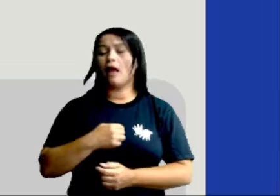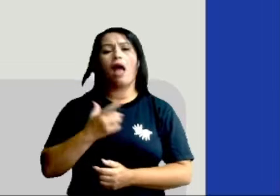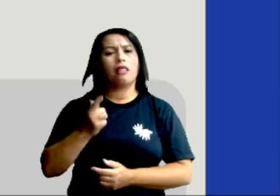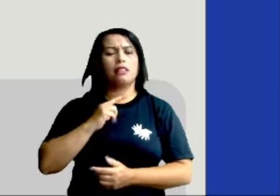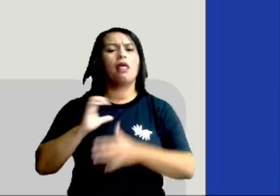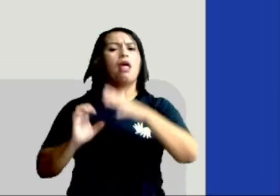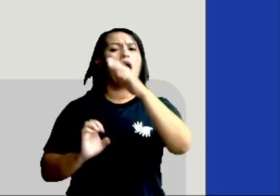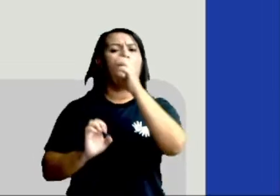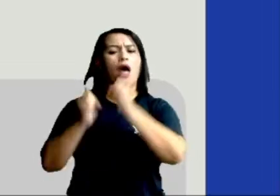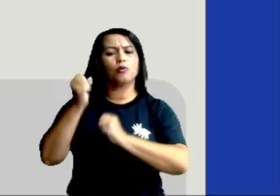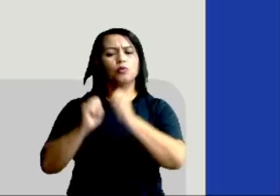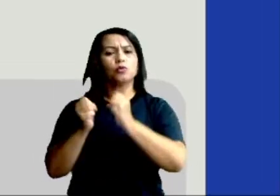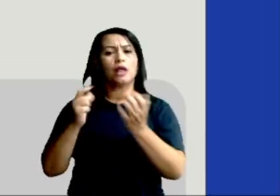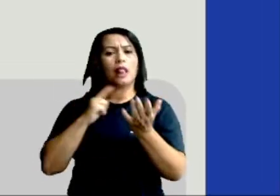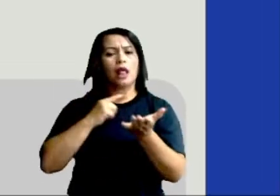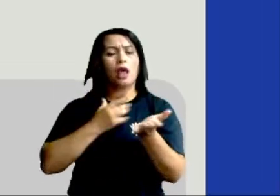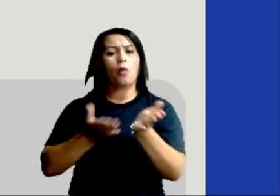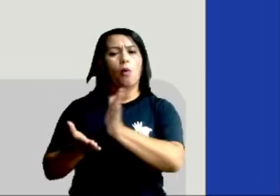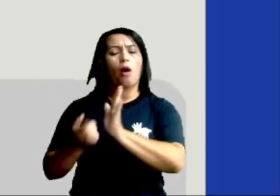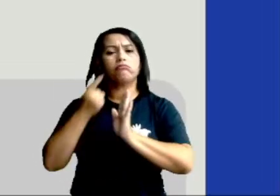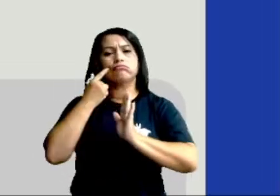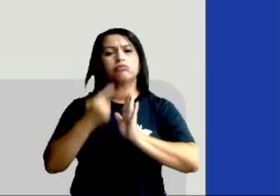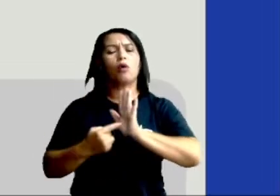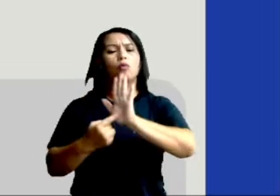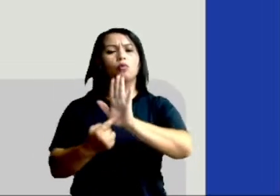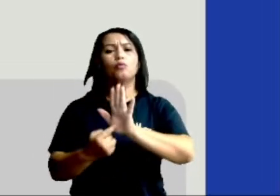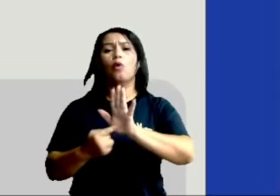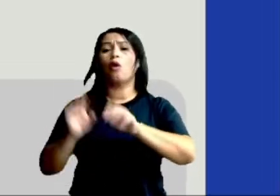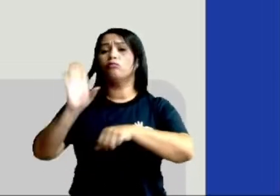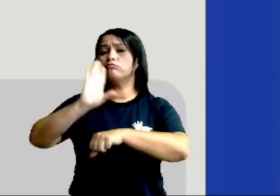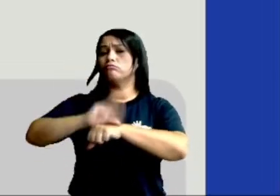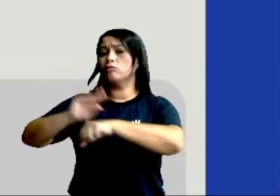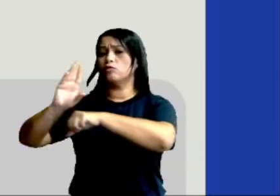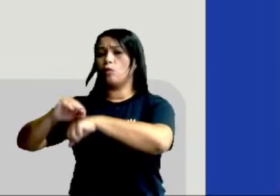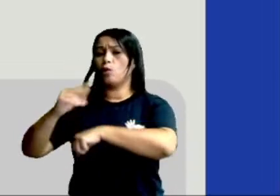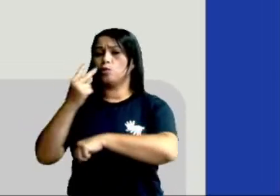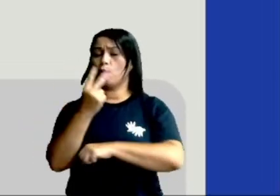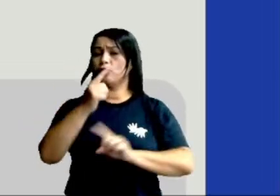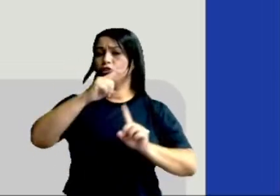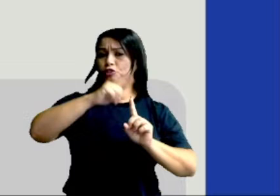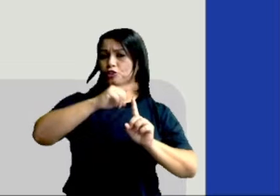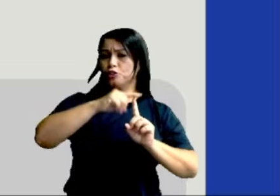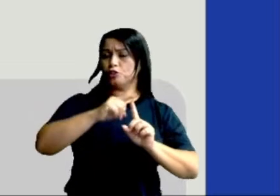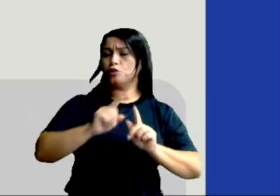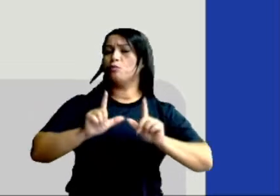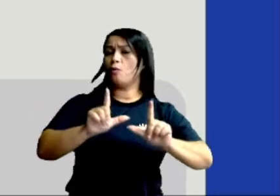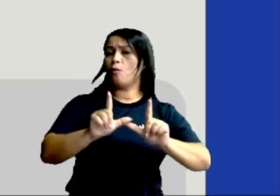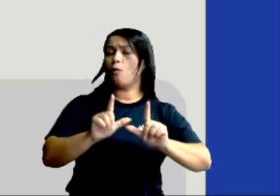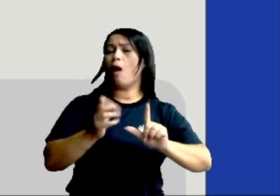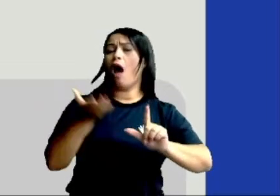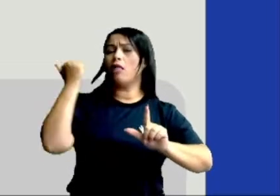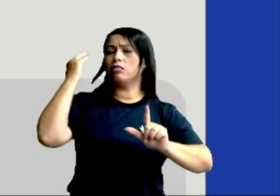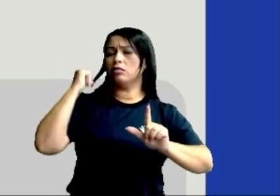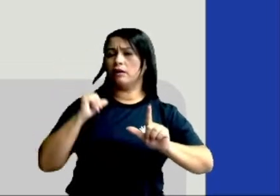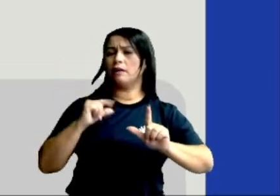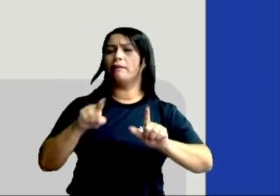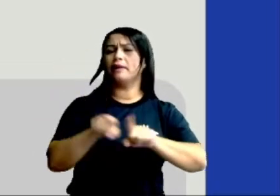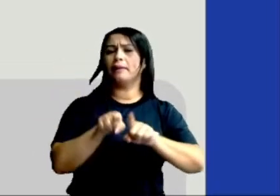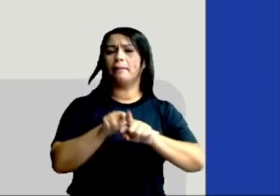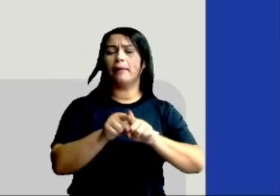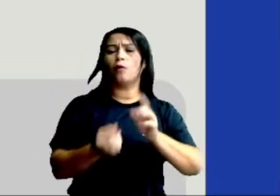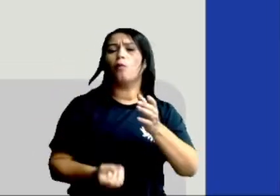A indústria, aqui temos 2 fotos onde representa 2 tipos de indústria, né? A indústria antigamente, que